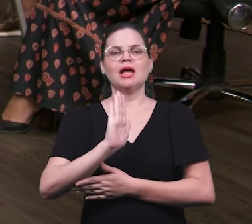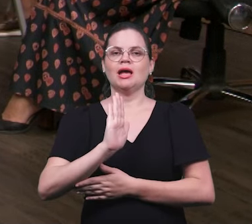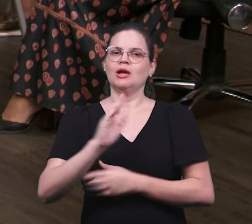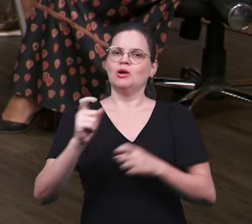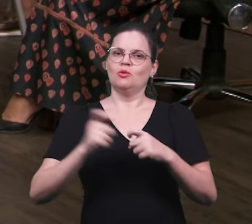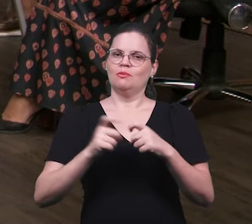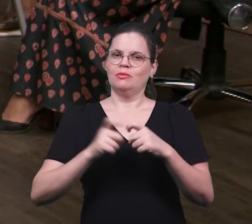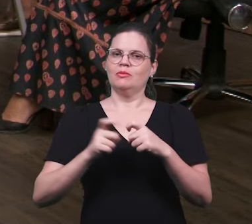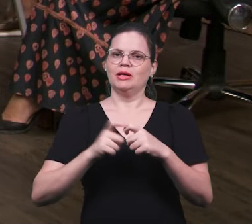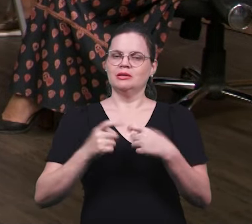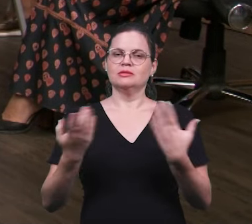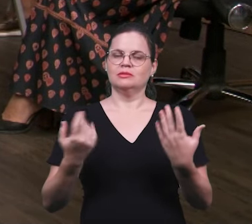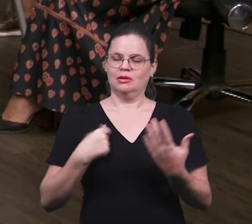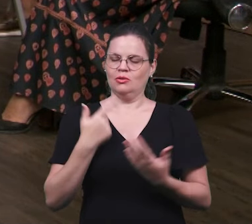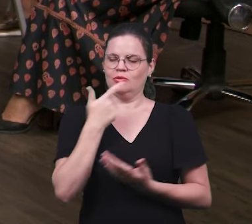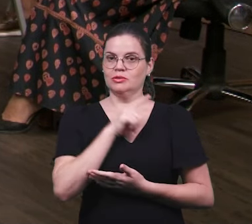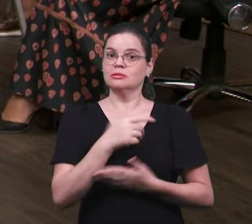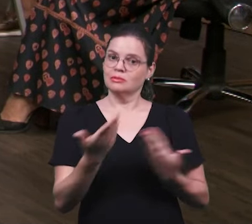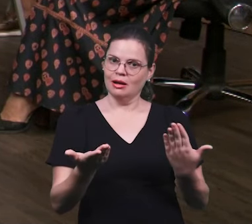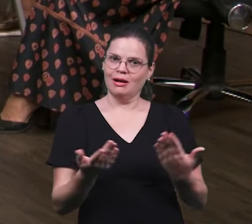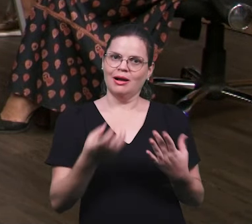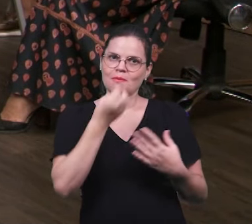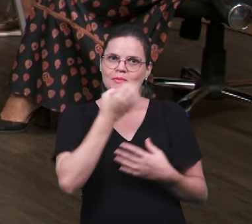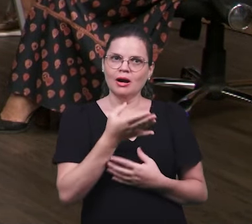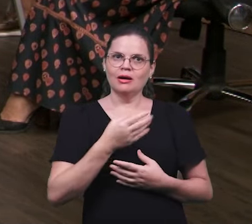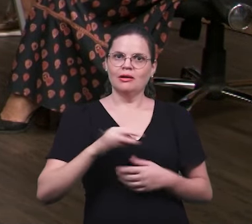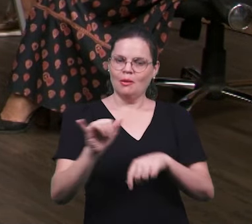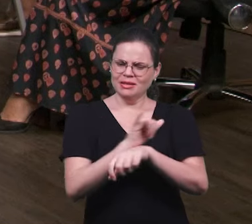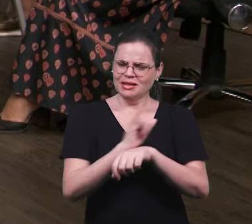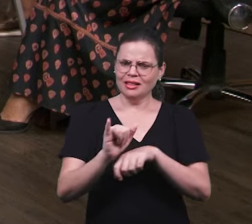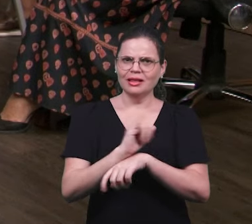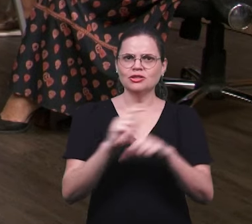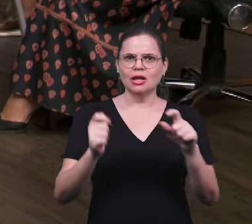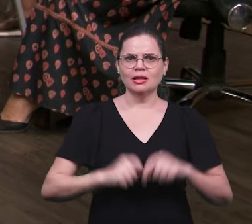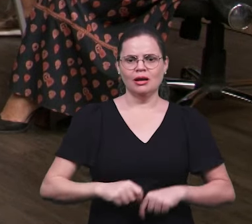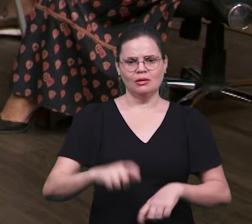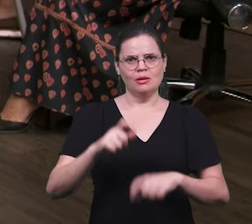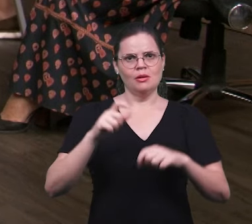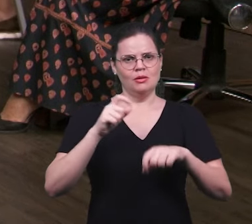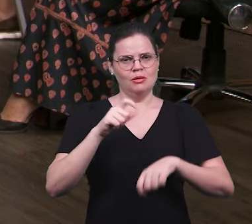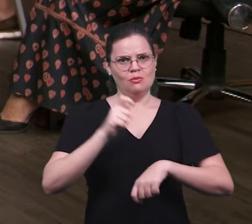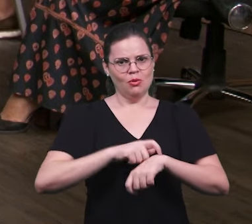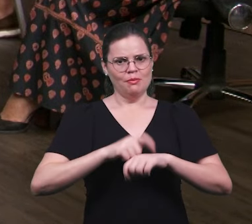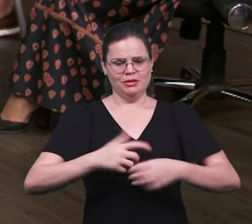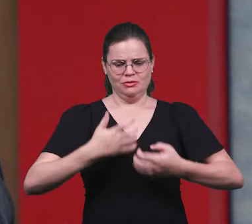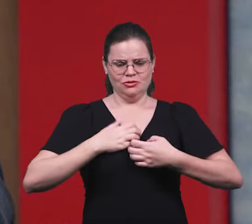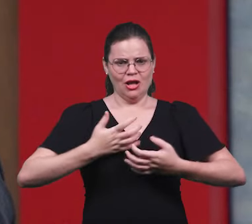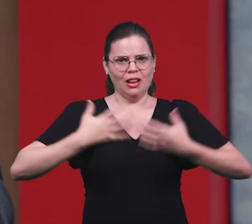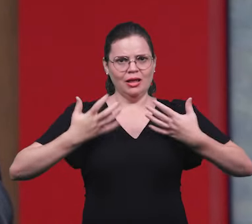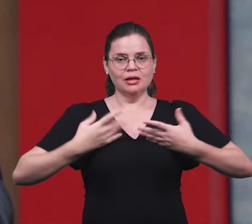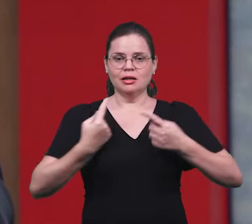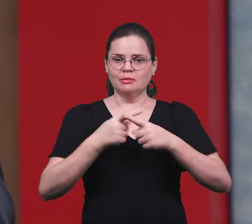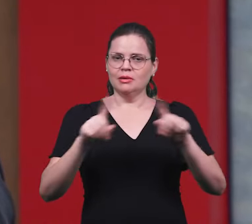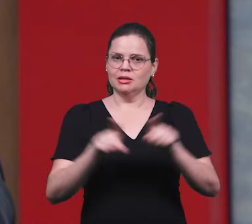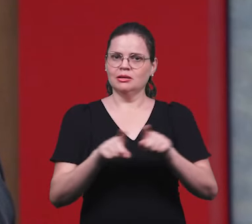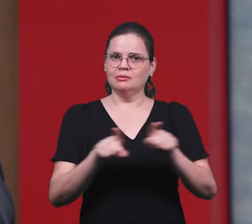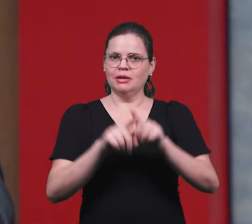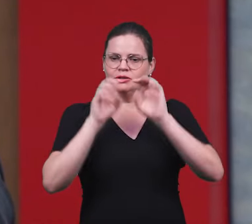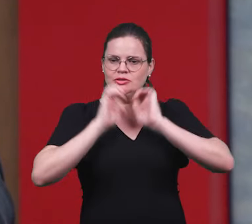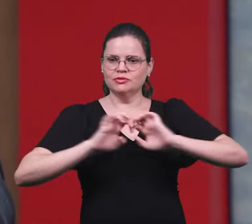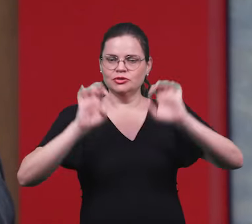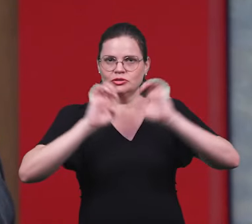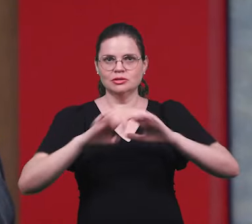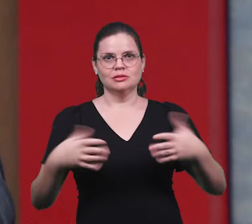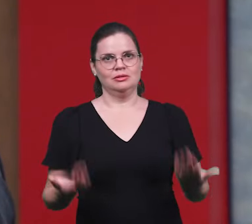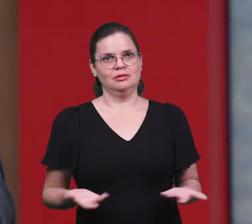medicina. Não é? É um motivo? É um motivo de alegria, mas é um motivo de evangelização. Você faz disso um motivo de